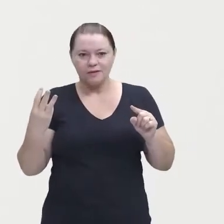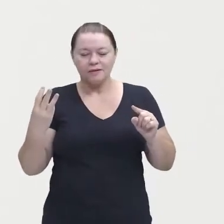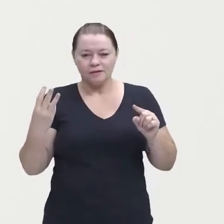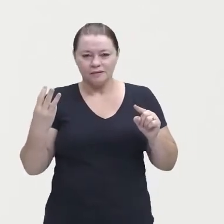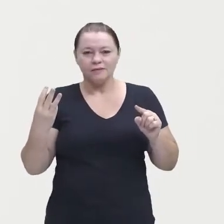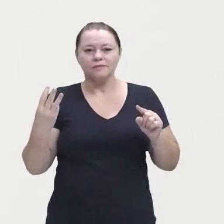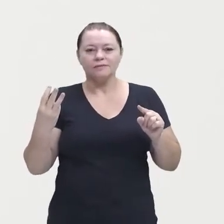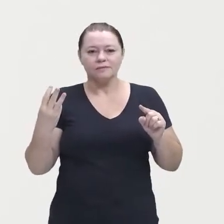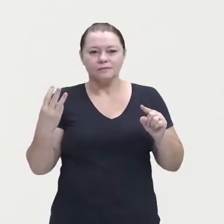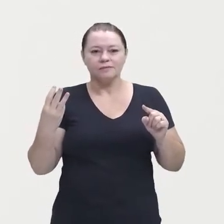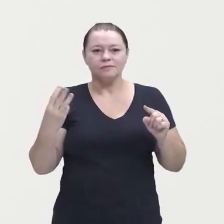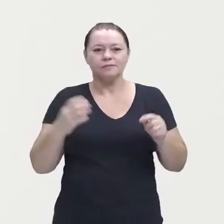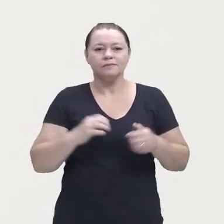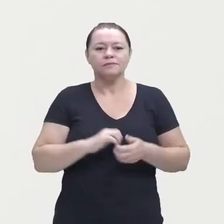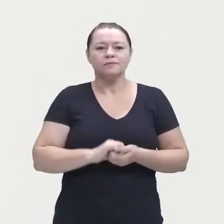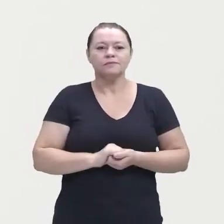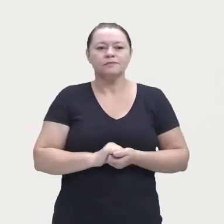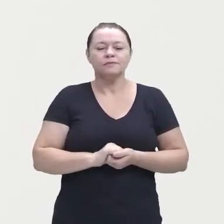1,